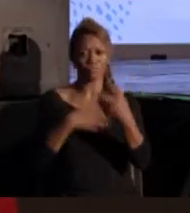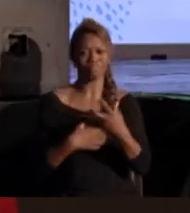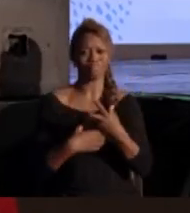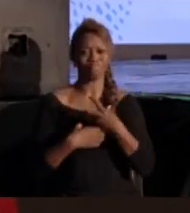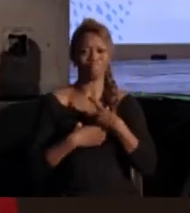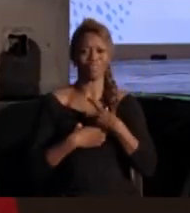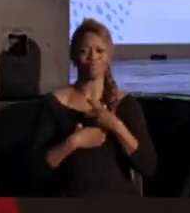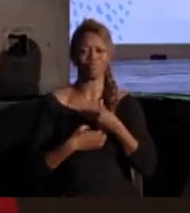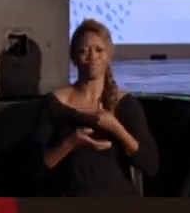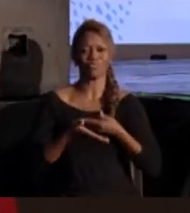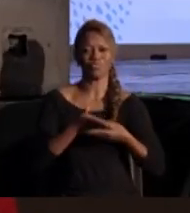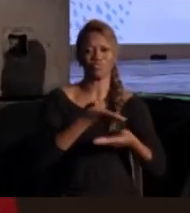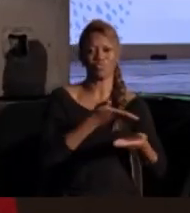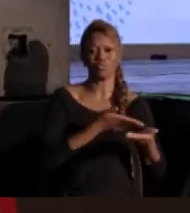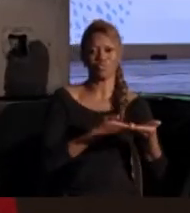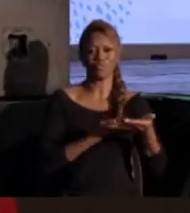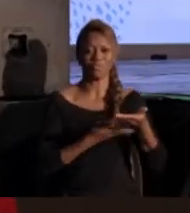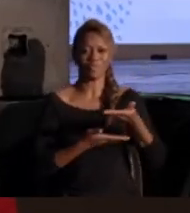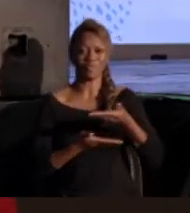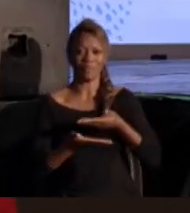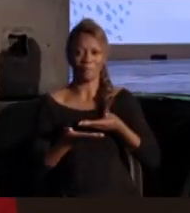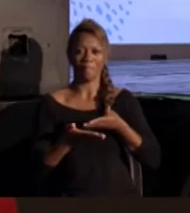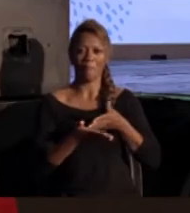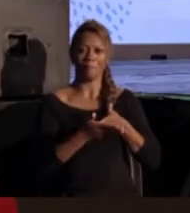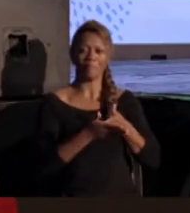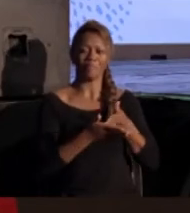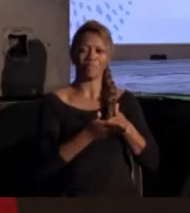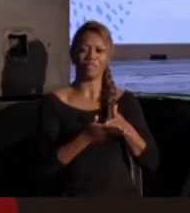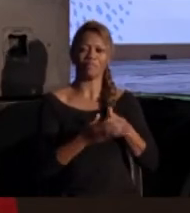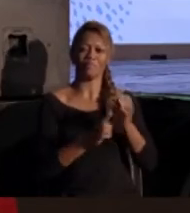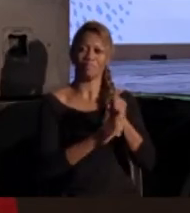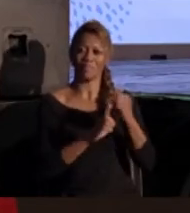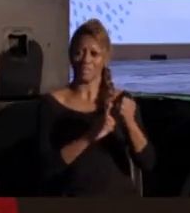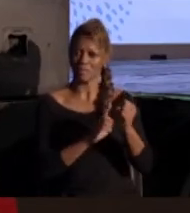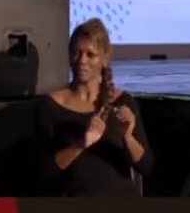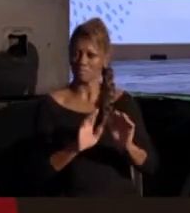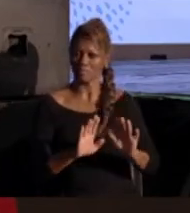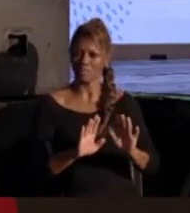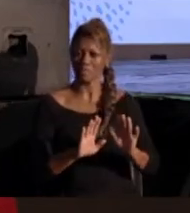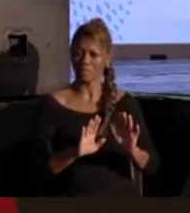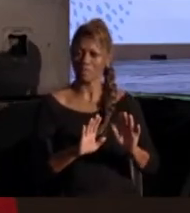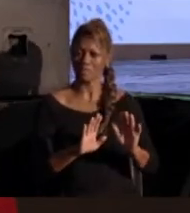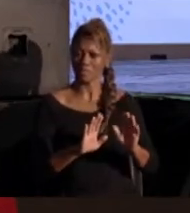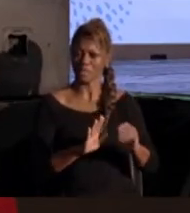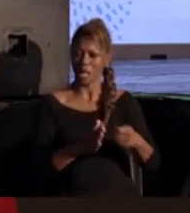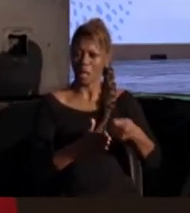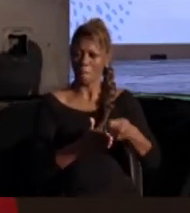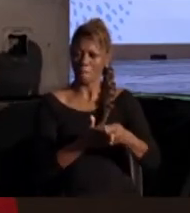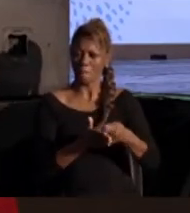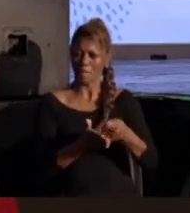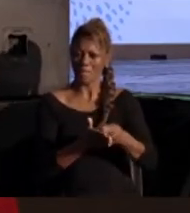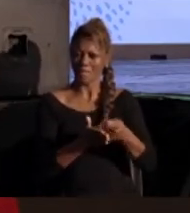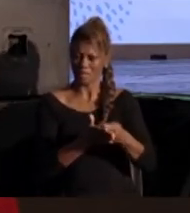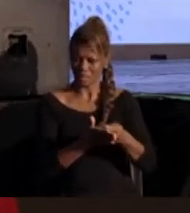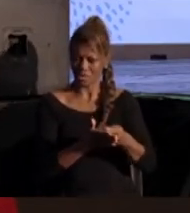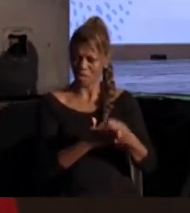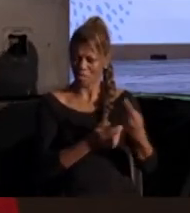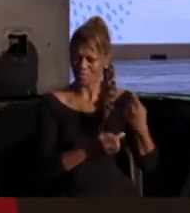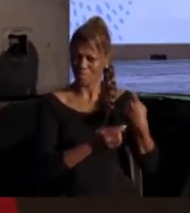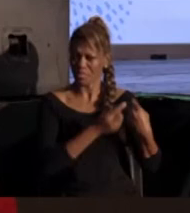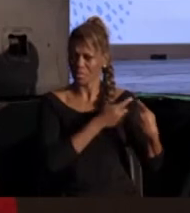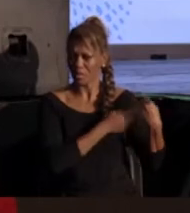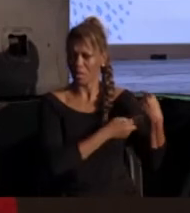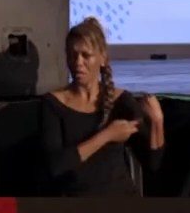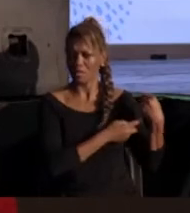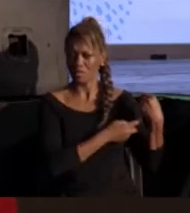uma relação com o mundo. E aí, numa sociedade que ela está muito marcada, né, por uma estrutura patriarcal, o patriarcado é